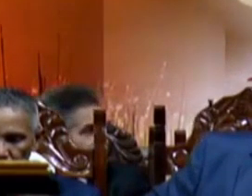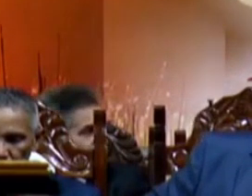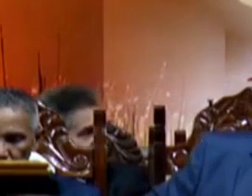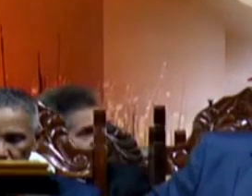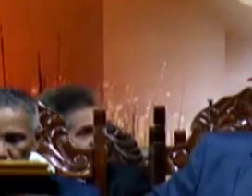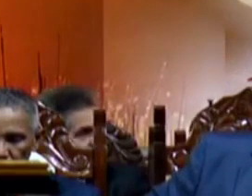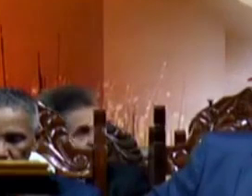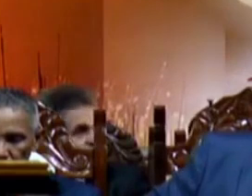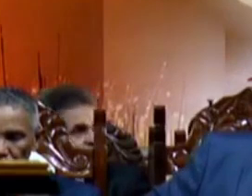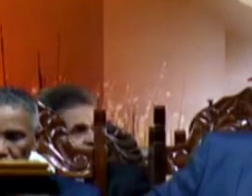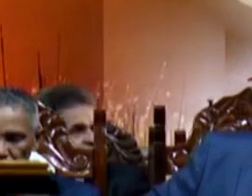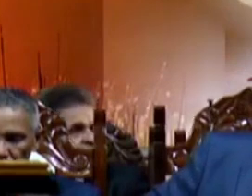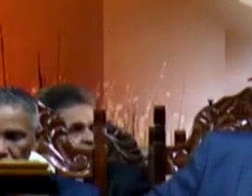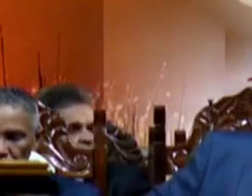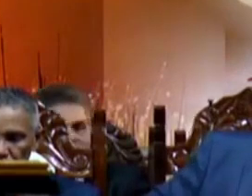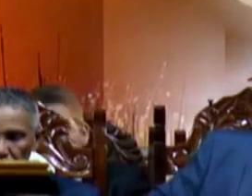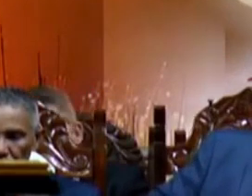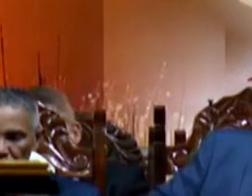mas não é mesmo.